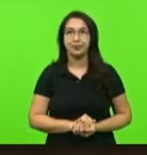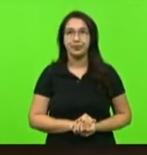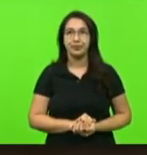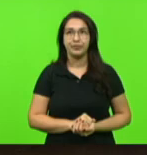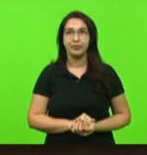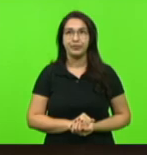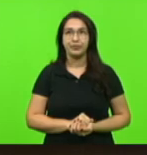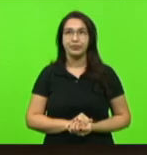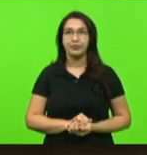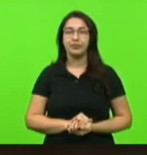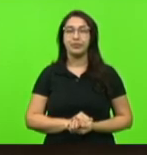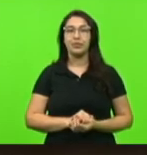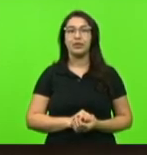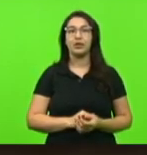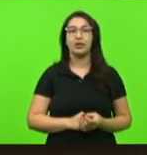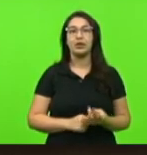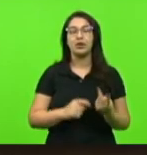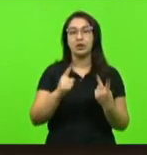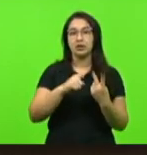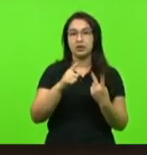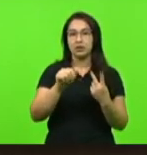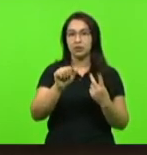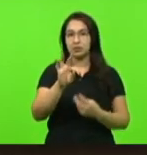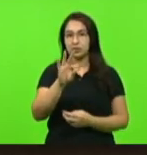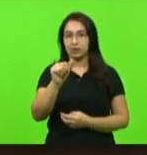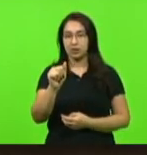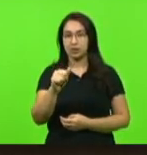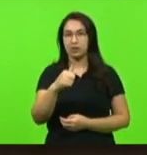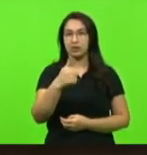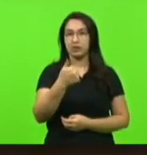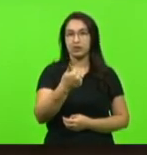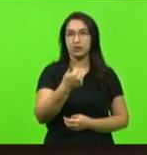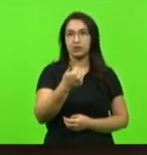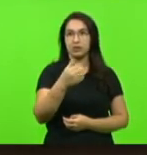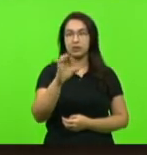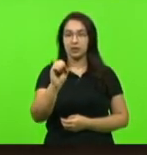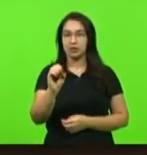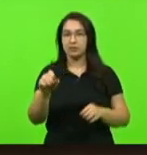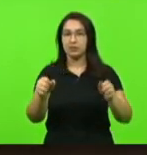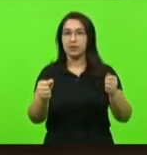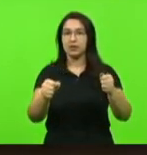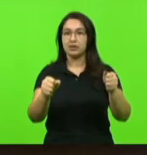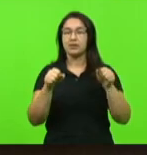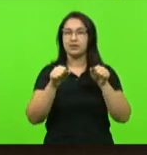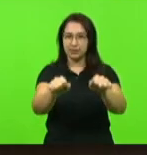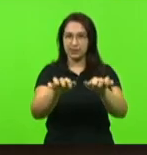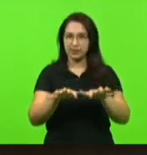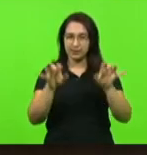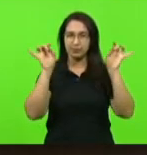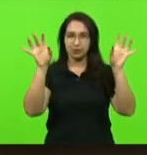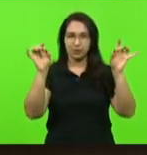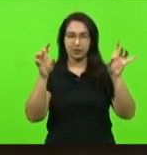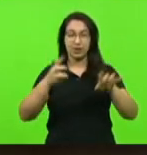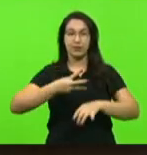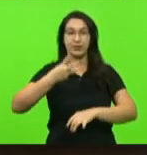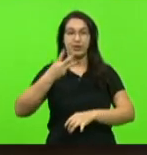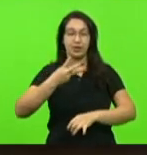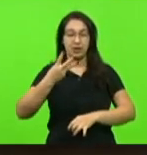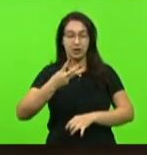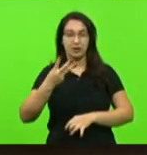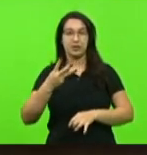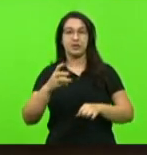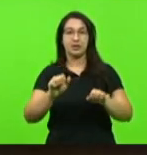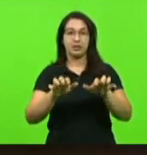Segunda ata, senhor presidente. Ata da décima sessão especial da terceira sessão legislativa da